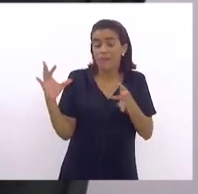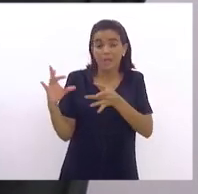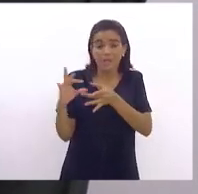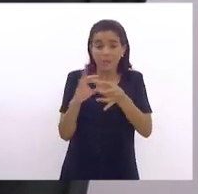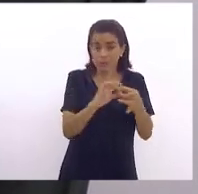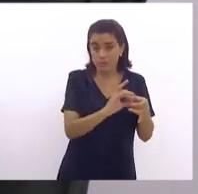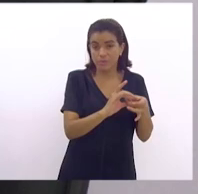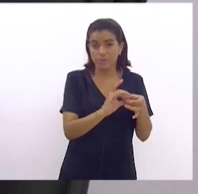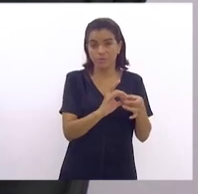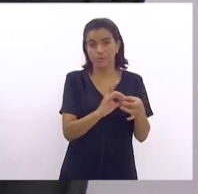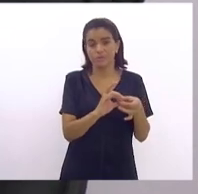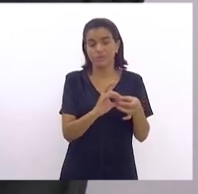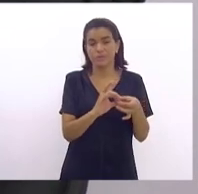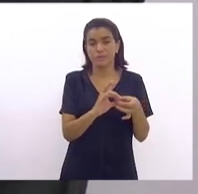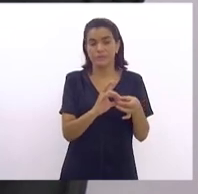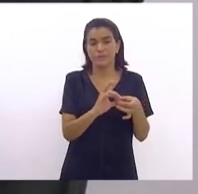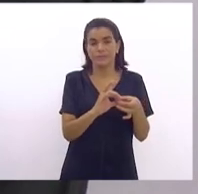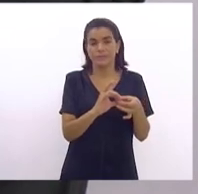de...